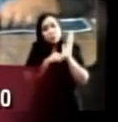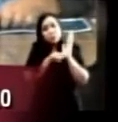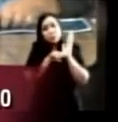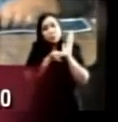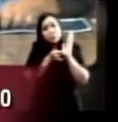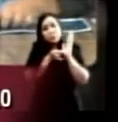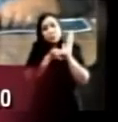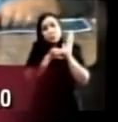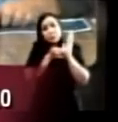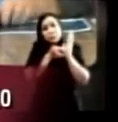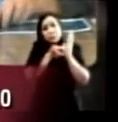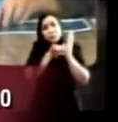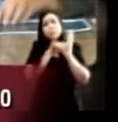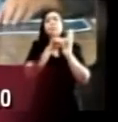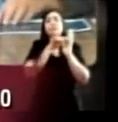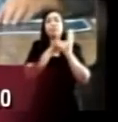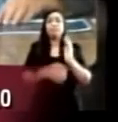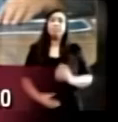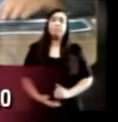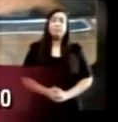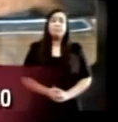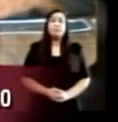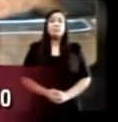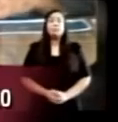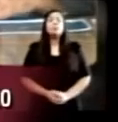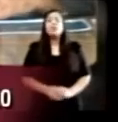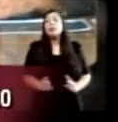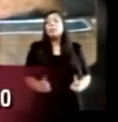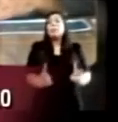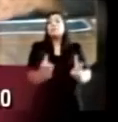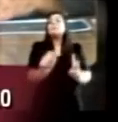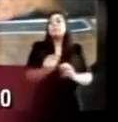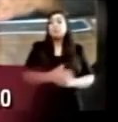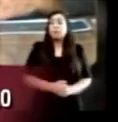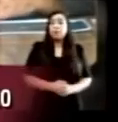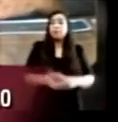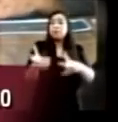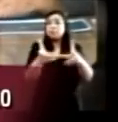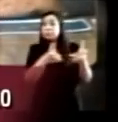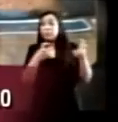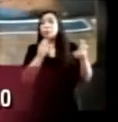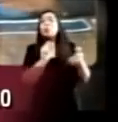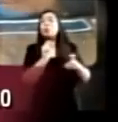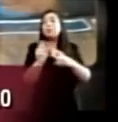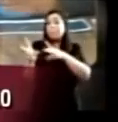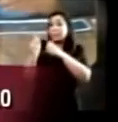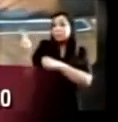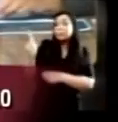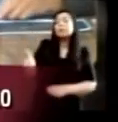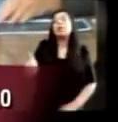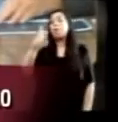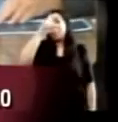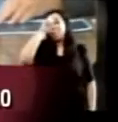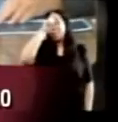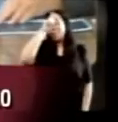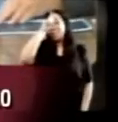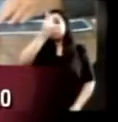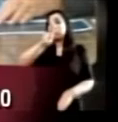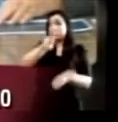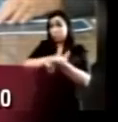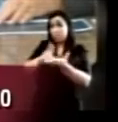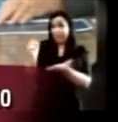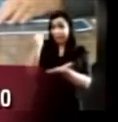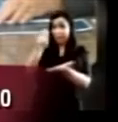ter tendência à elevação. A mesma coisa a gente vê em UTIs, pacientes de